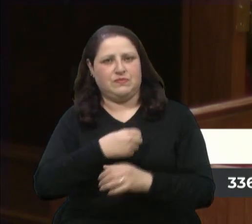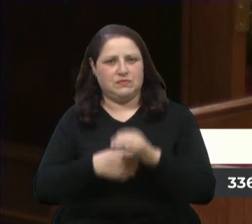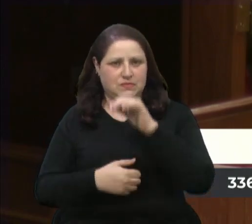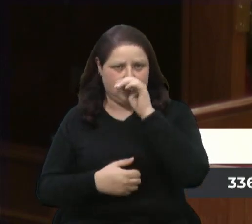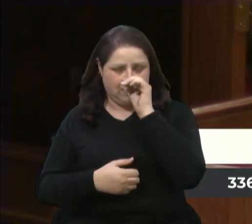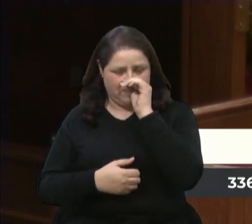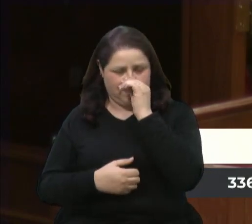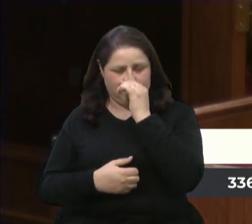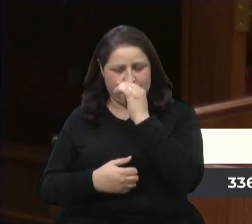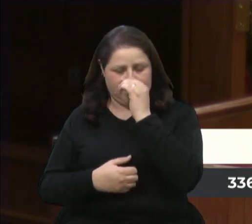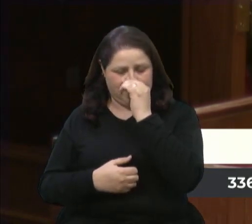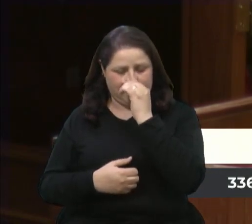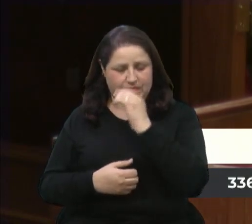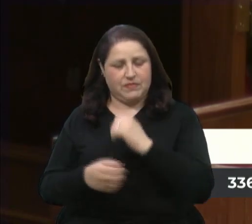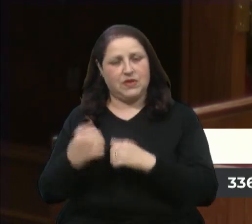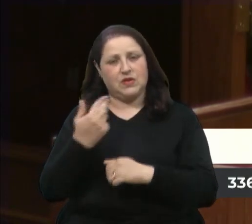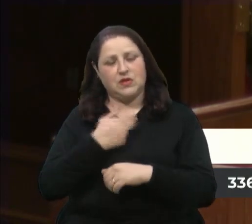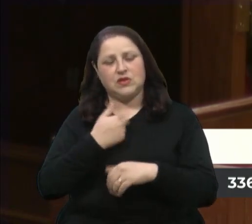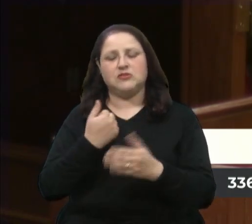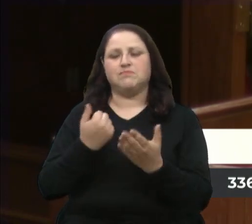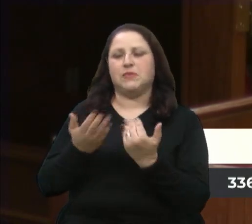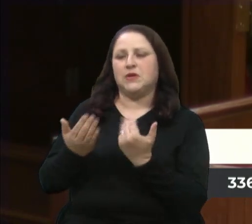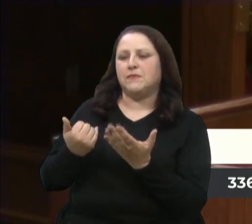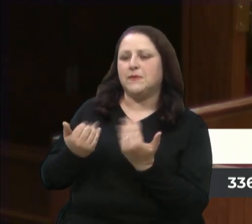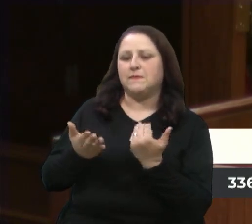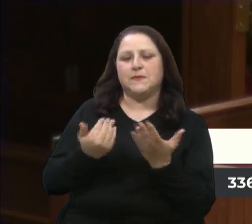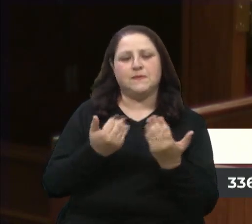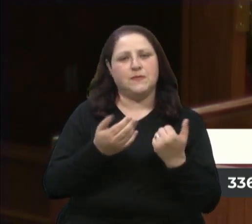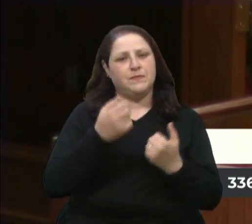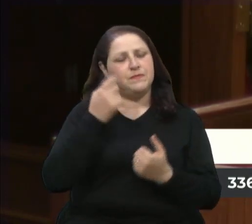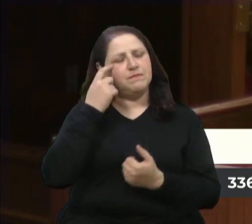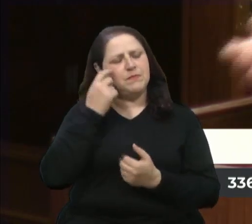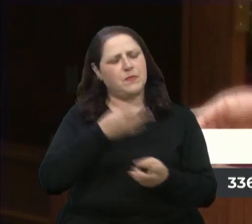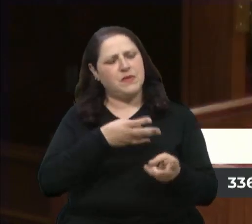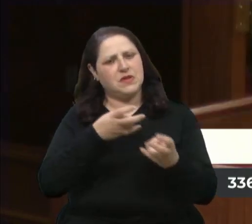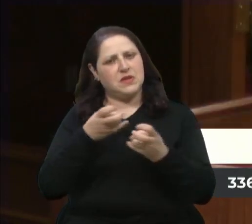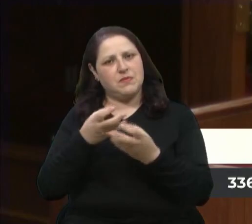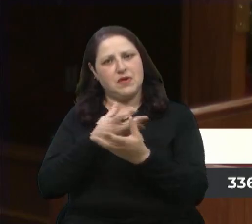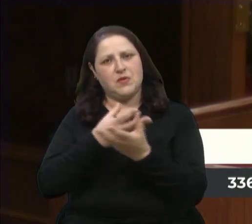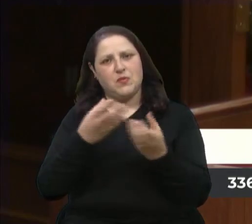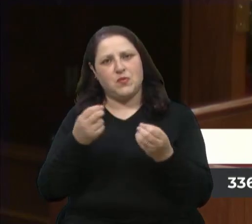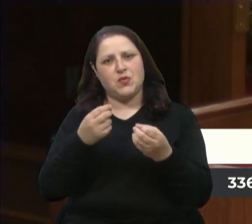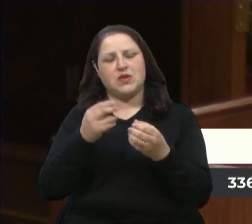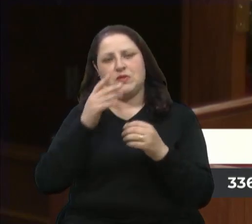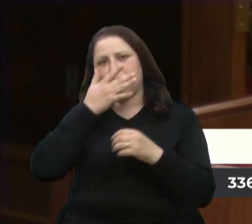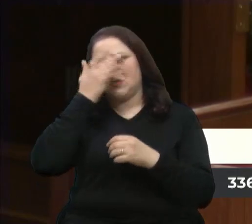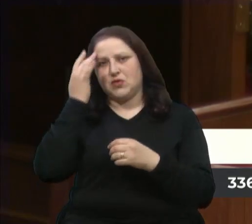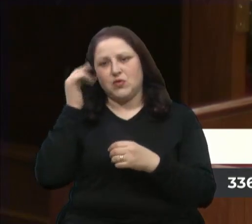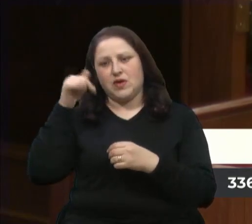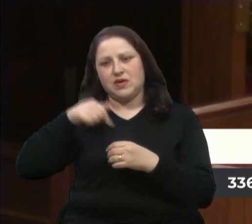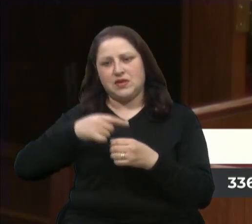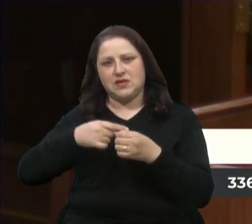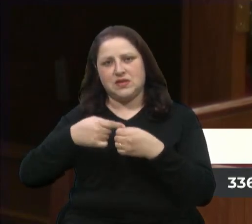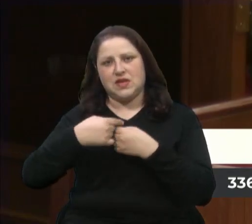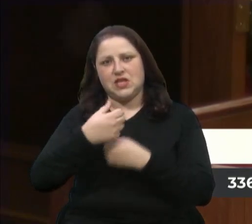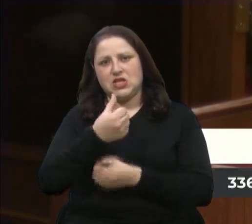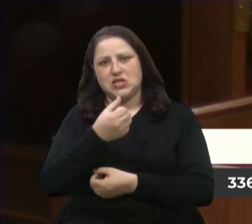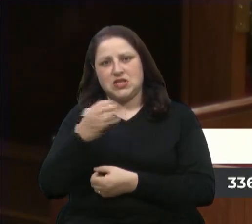ali a conversar, achei que muita gente, a nossa cidade é grande, com 600 mil